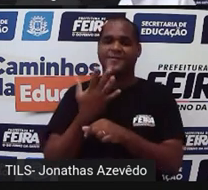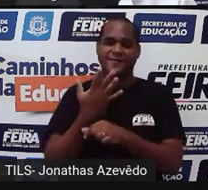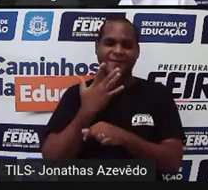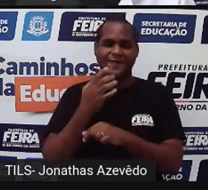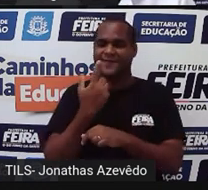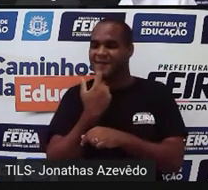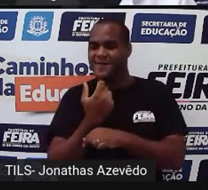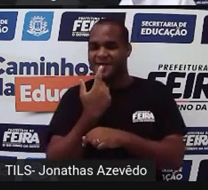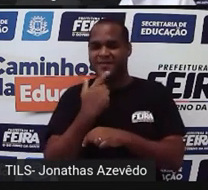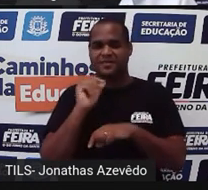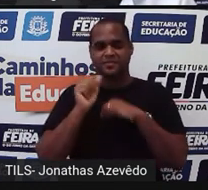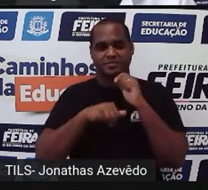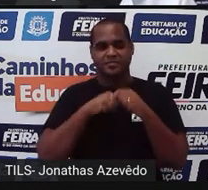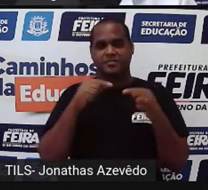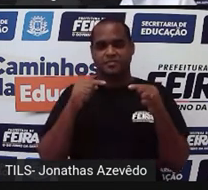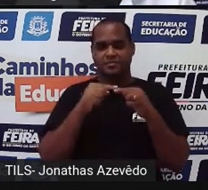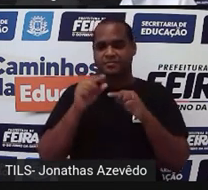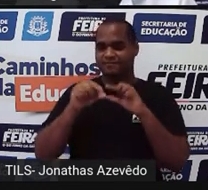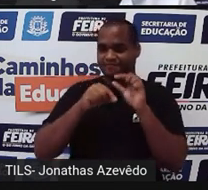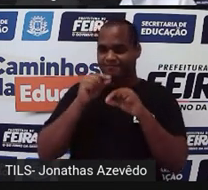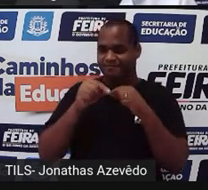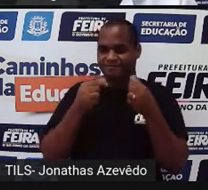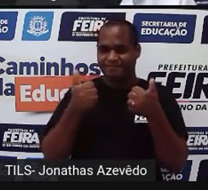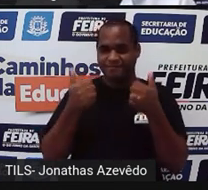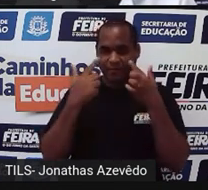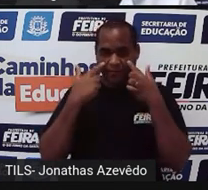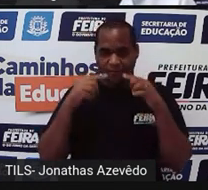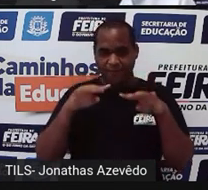um vermelho para ficar em destaque.